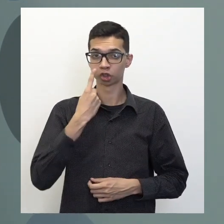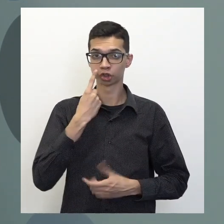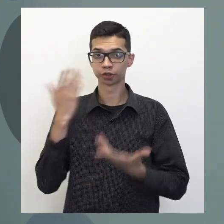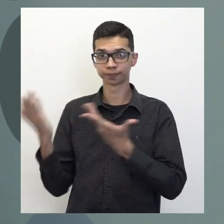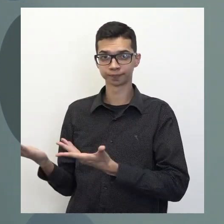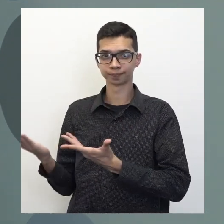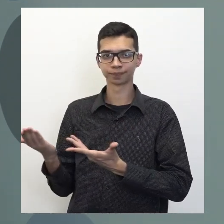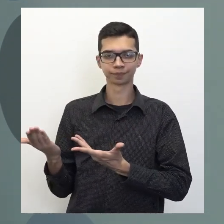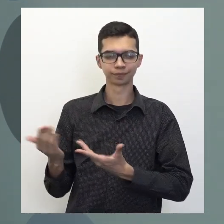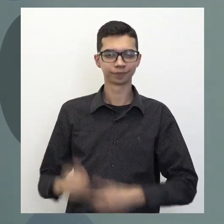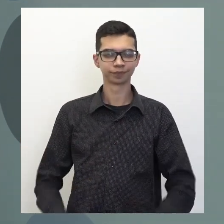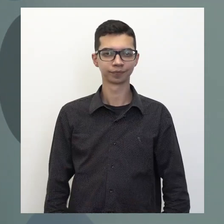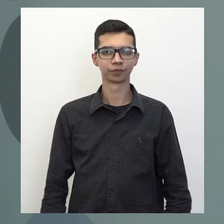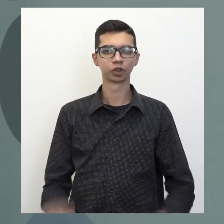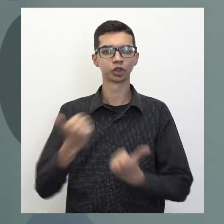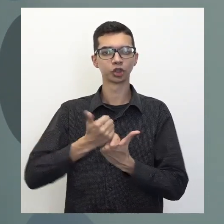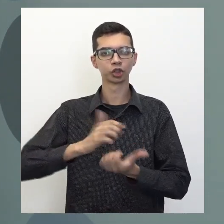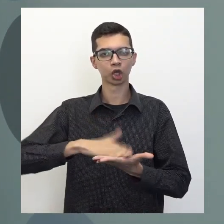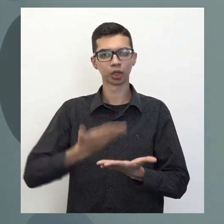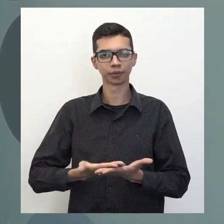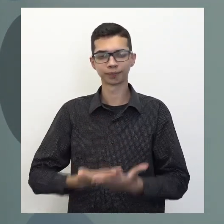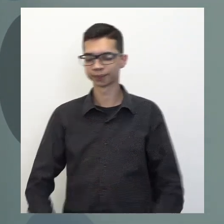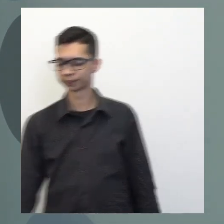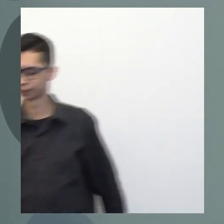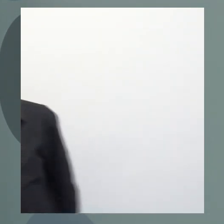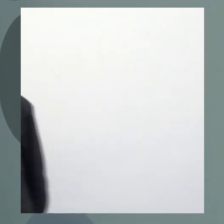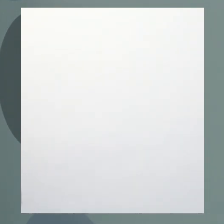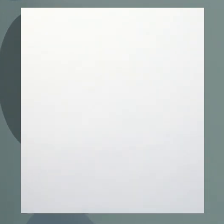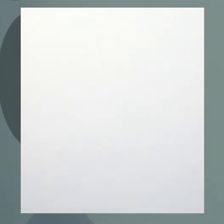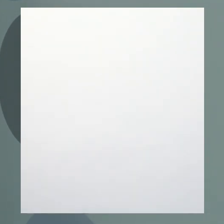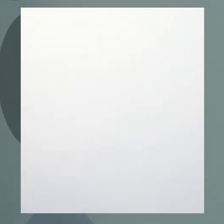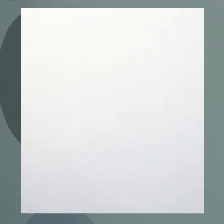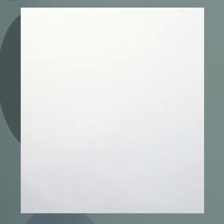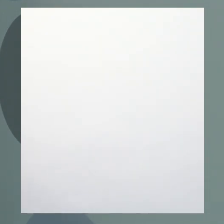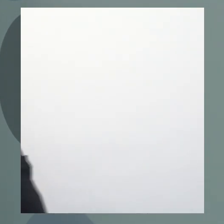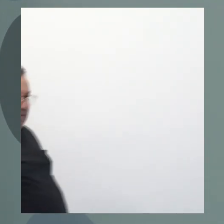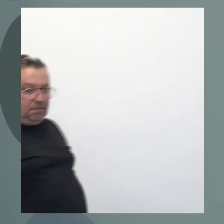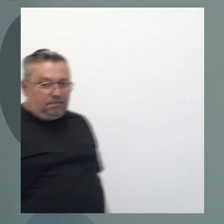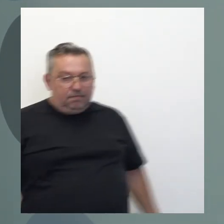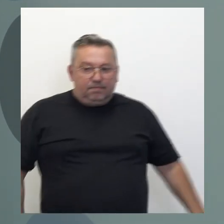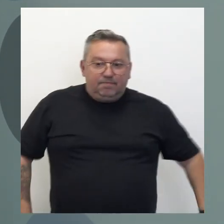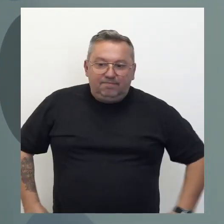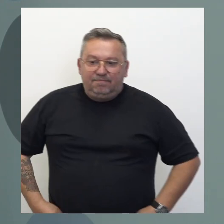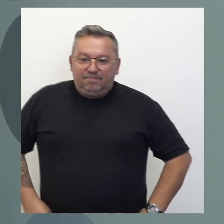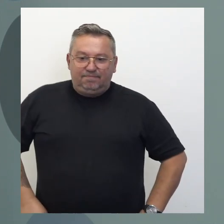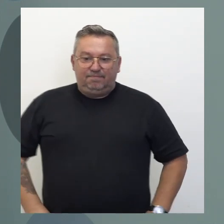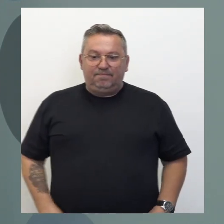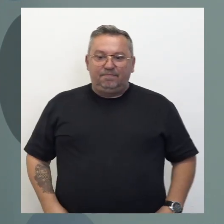porque tem o maior Kc, né? Constante de equilíbrio. E esse aqui vai ser o menos forte, ou seja, mais fraco, né?